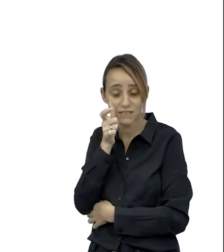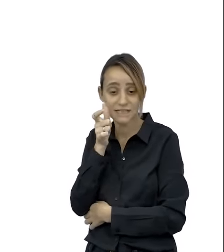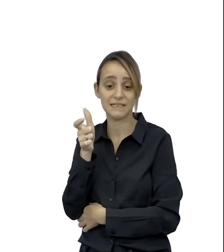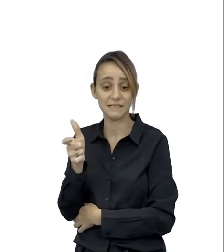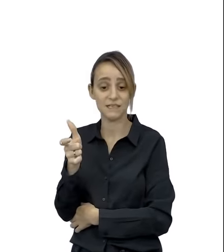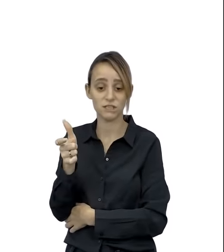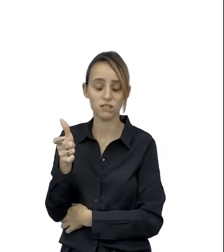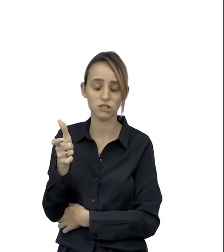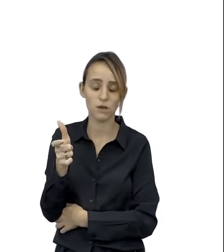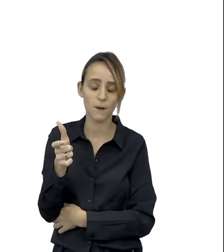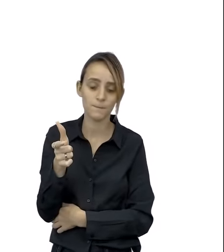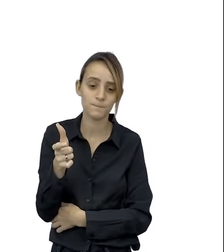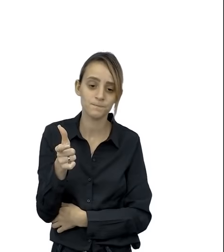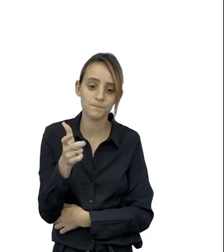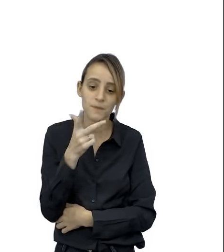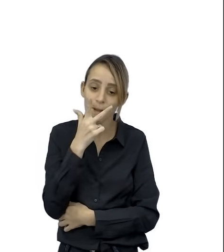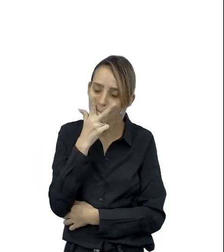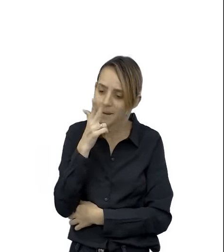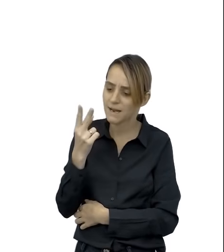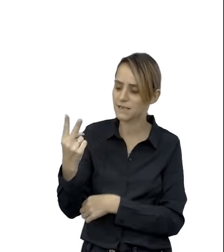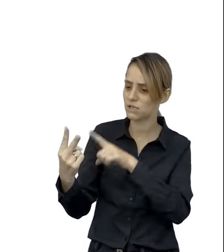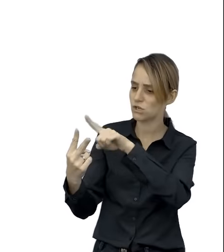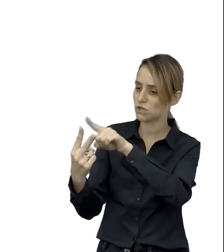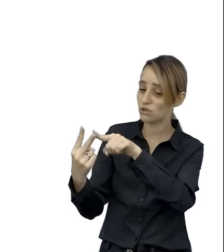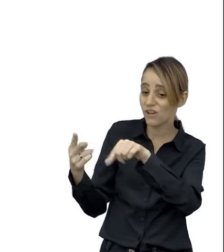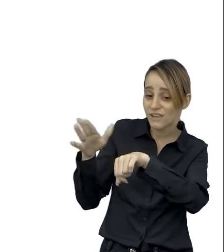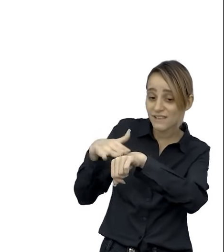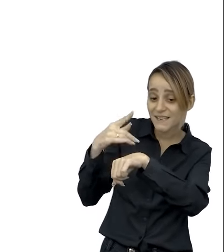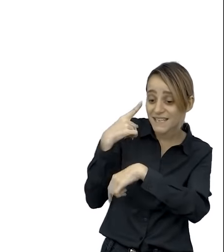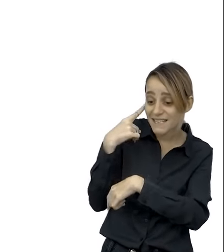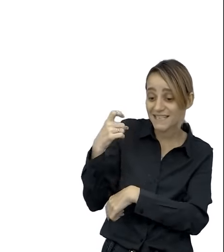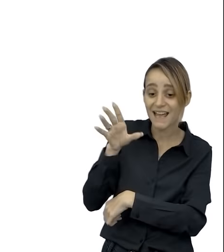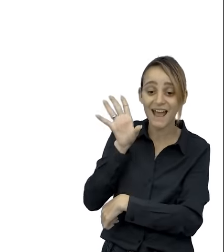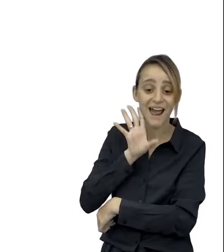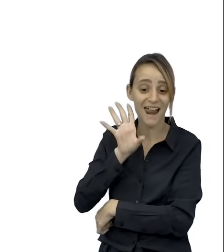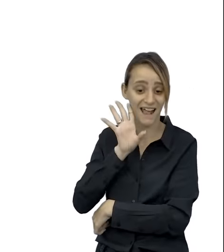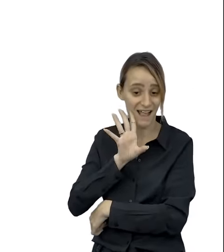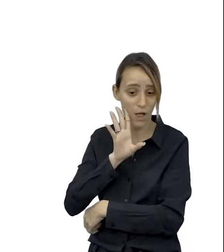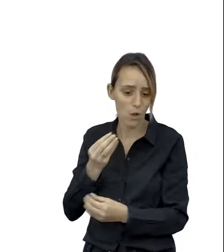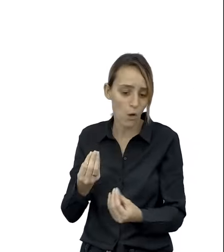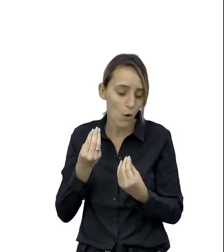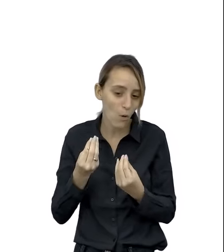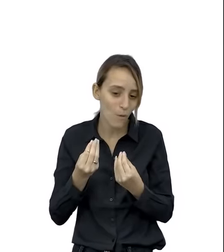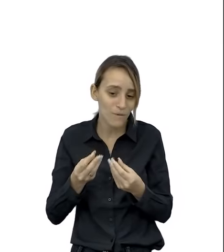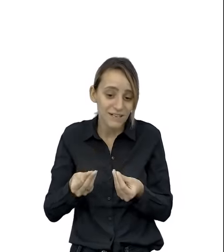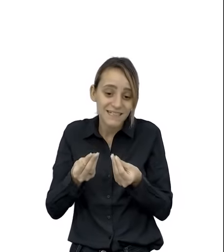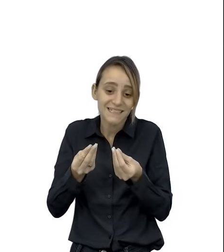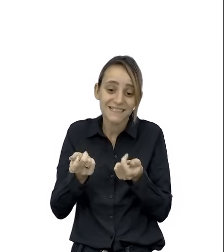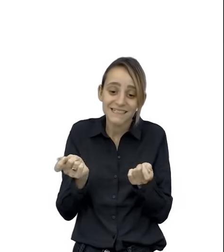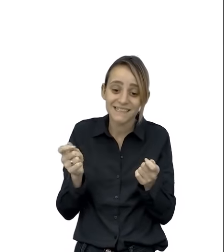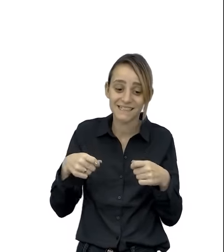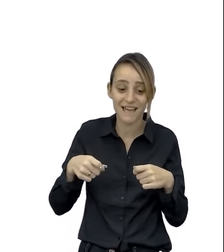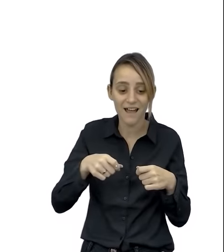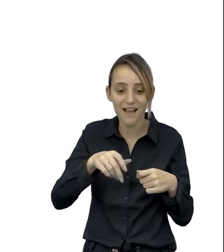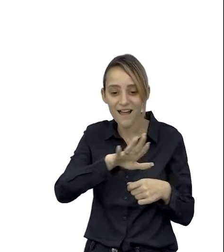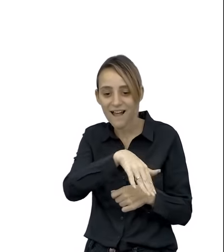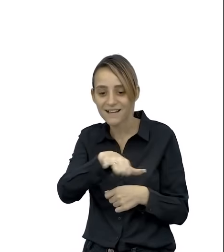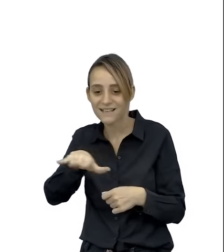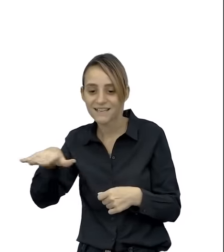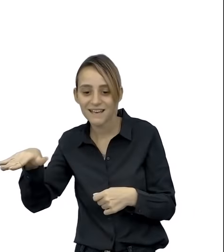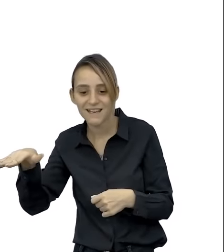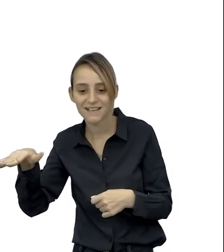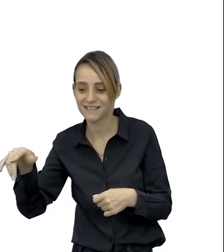muito interessante o que determinada dupla fez. O que vocês podem fazer? Socializar, levar as crianças para contar